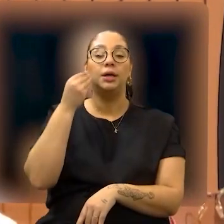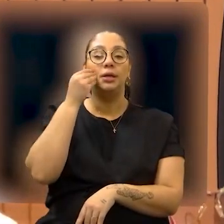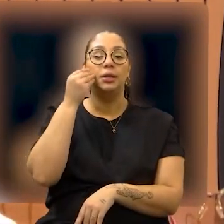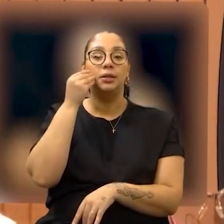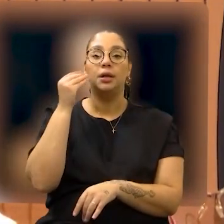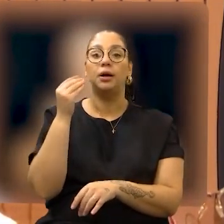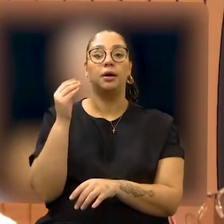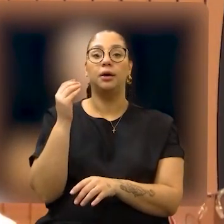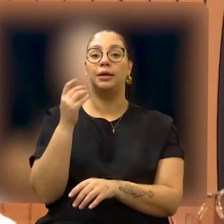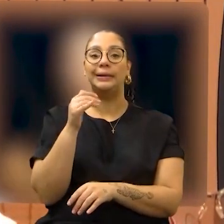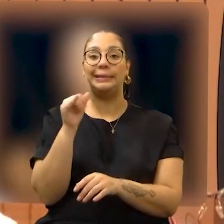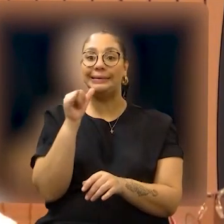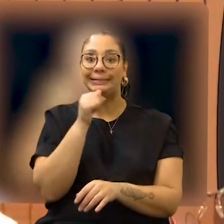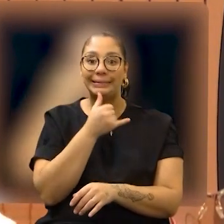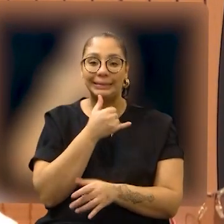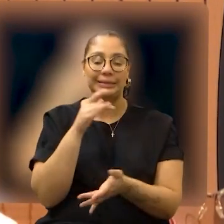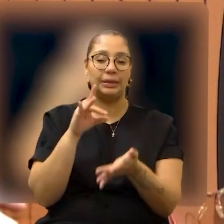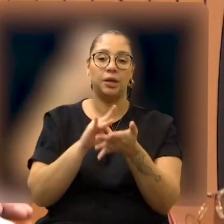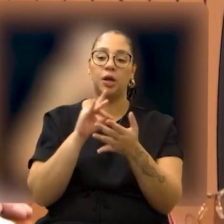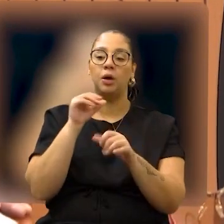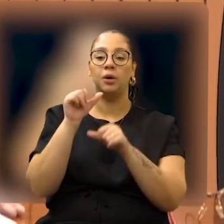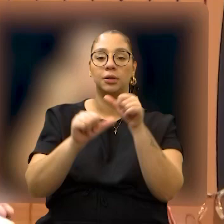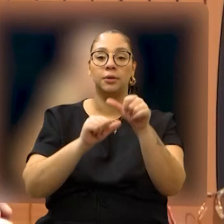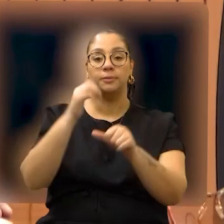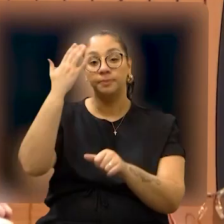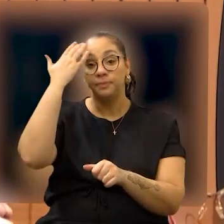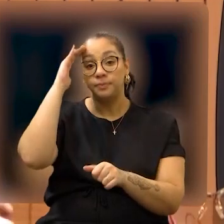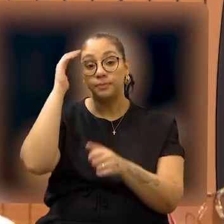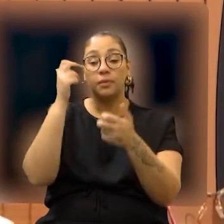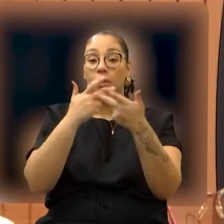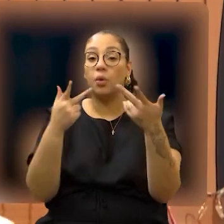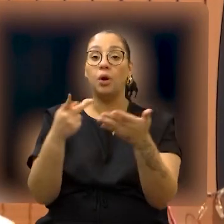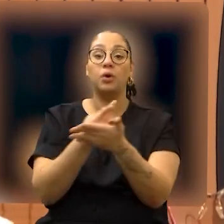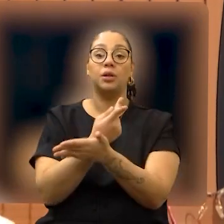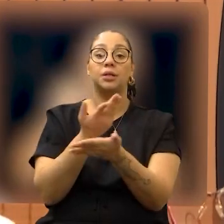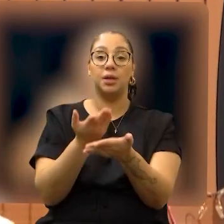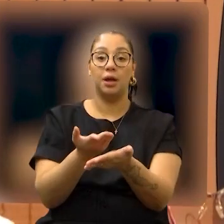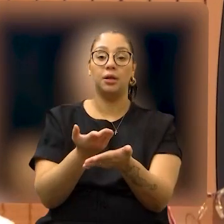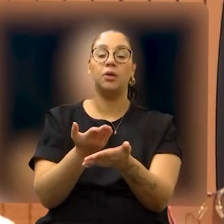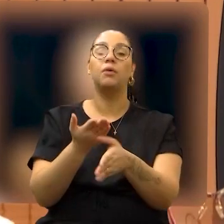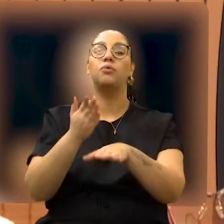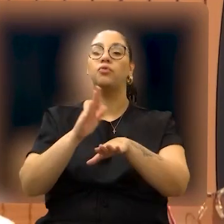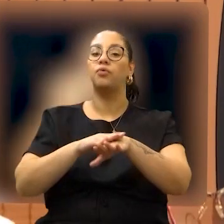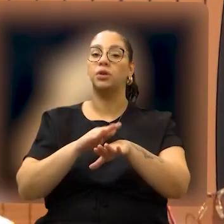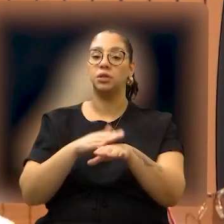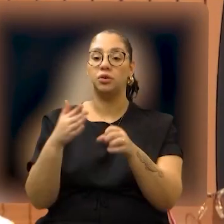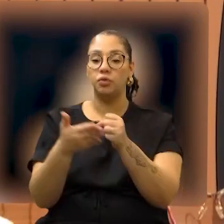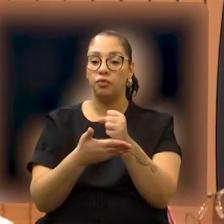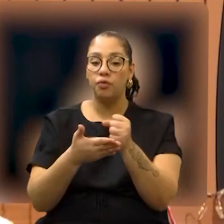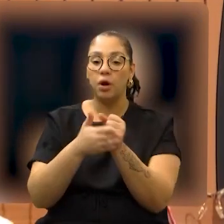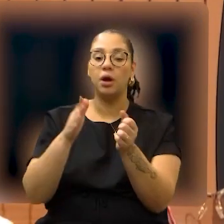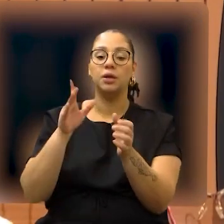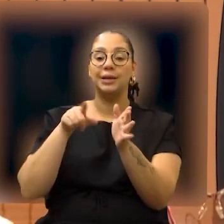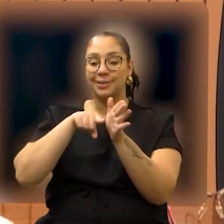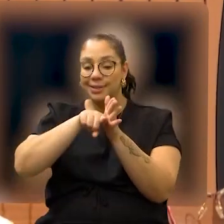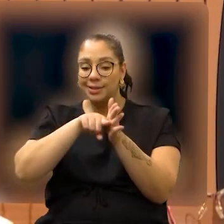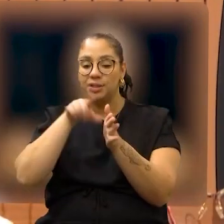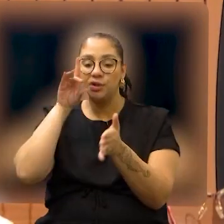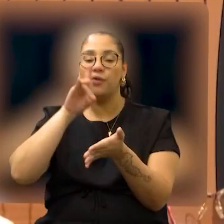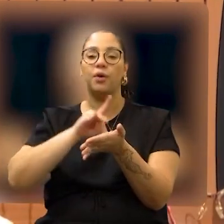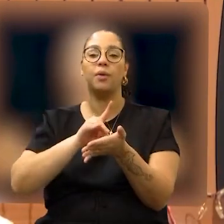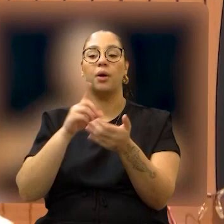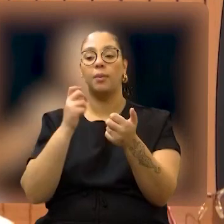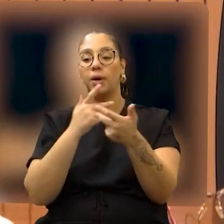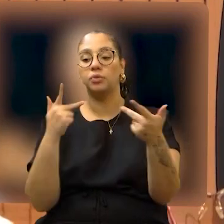públicas para tentar modificar essa triste realidade. Compreender o fenômeno para poder agir com base, com